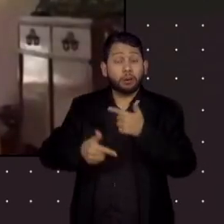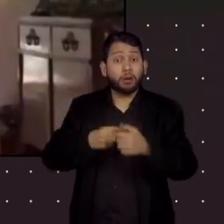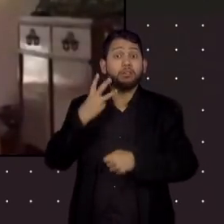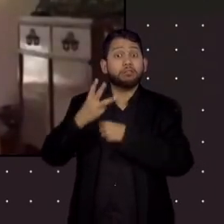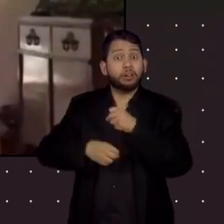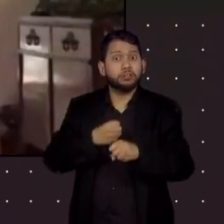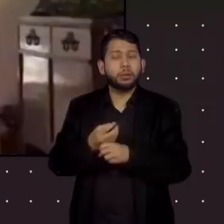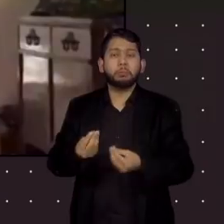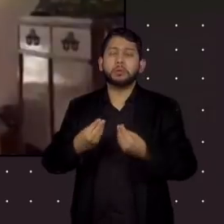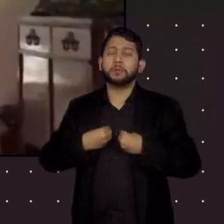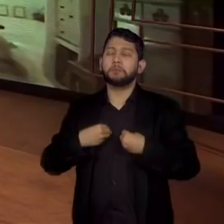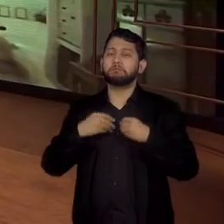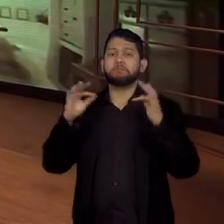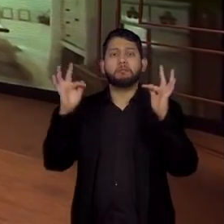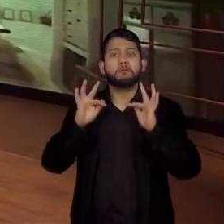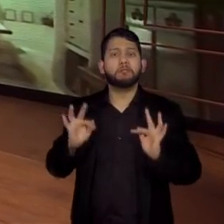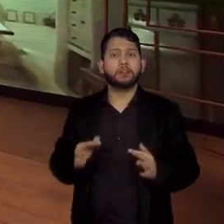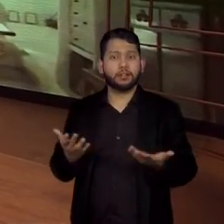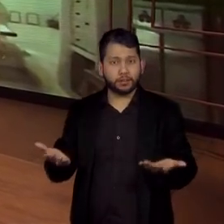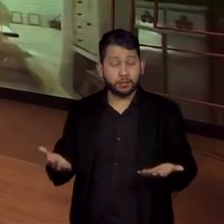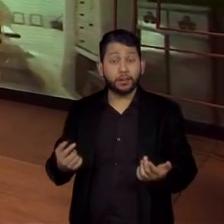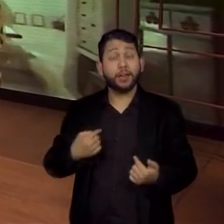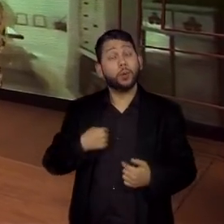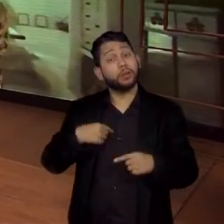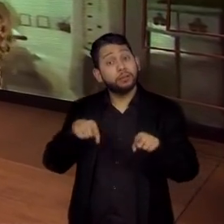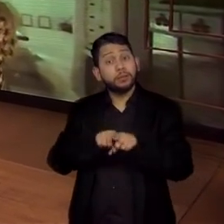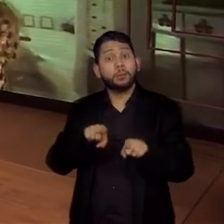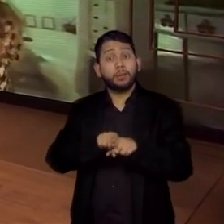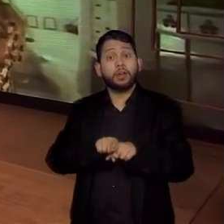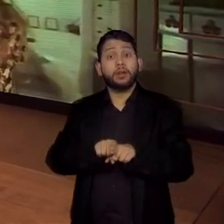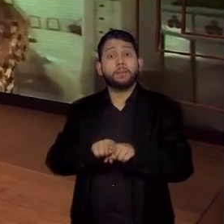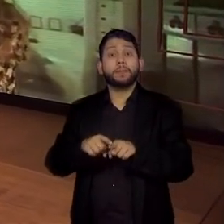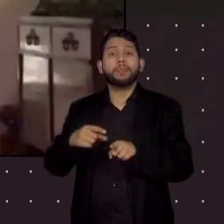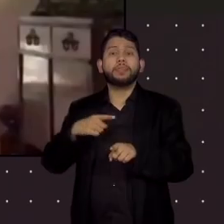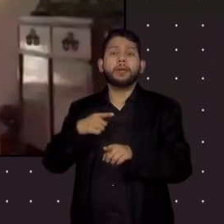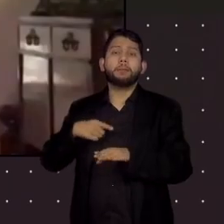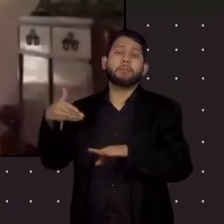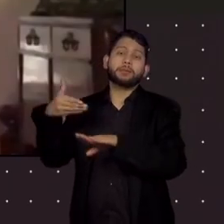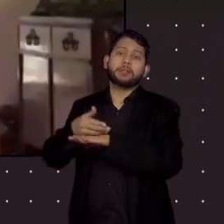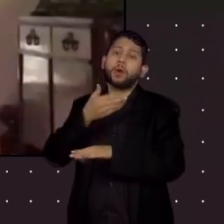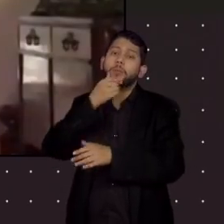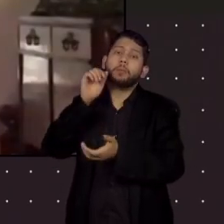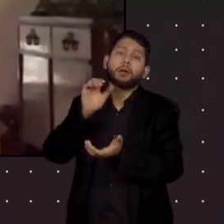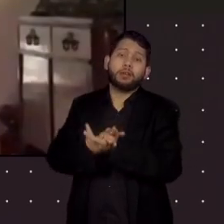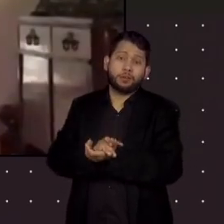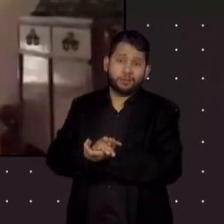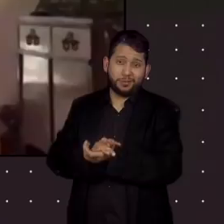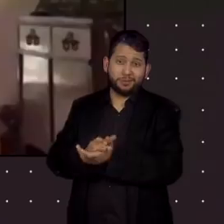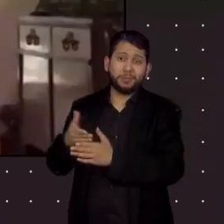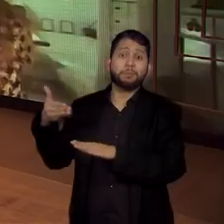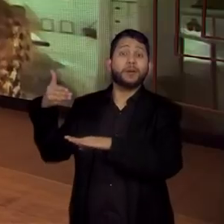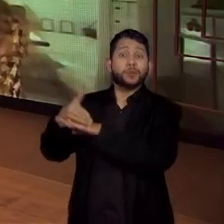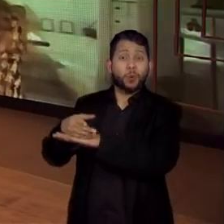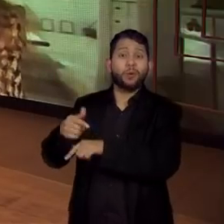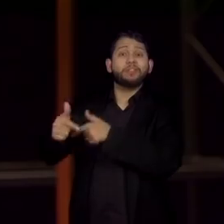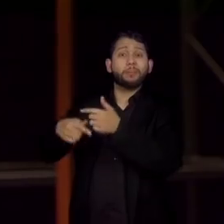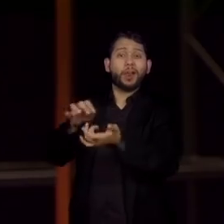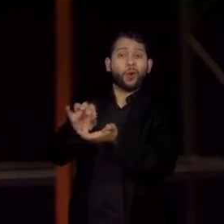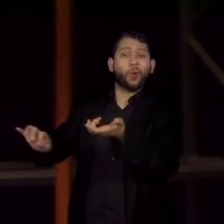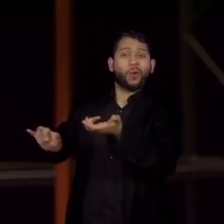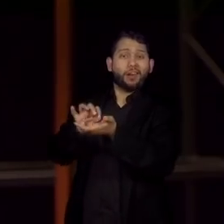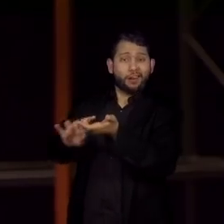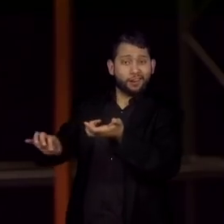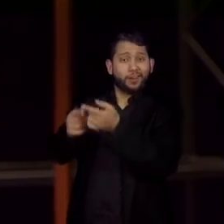grandes alegrias. E tive a alegria de da participação do meu marido Lalo na orquestra. Da tua filha.